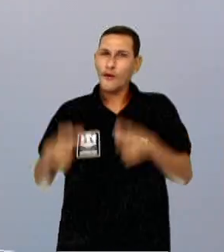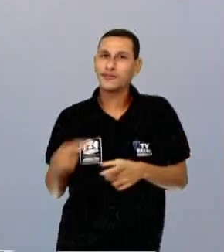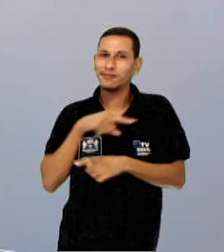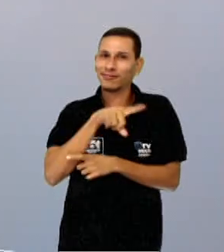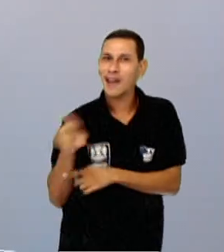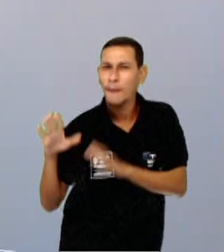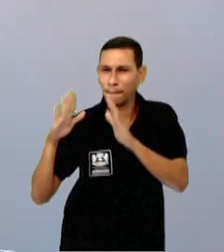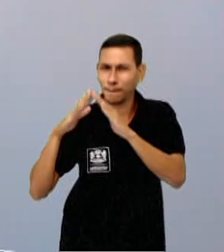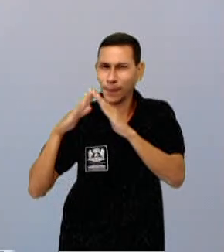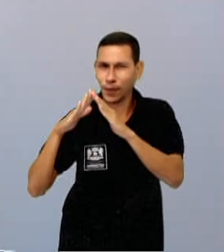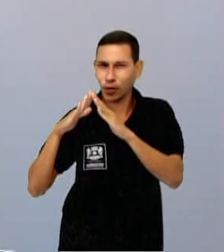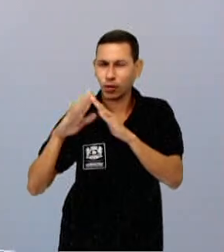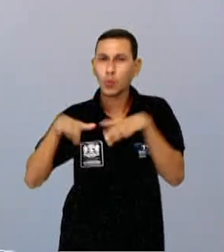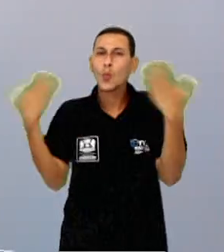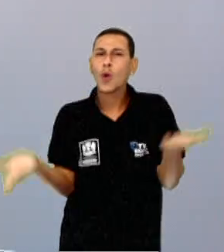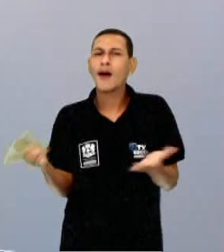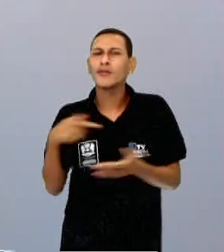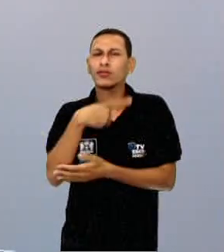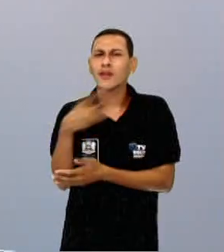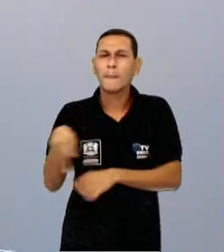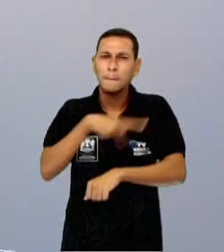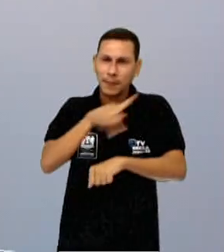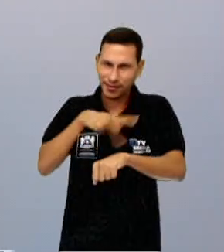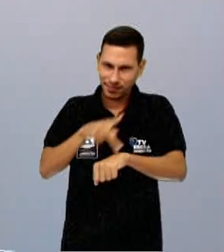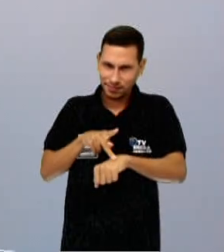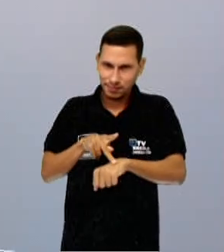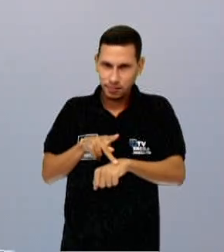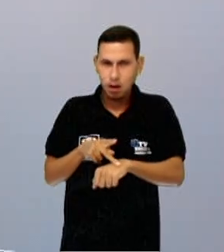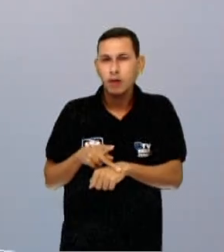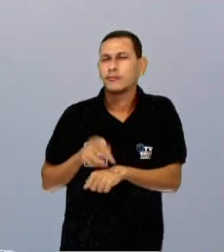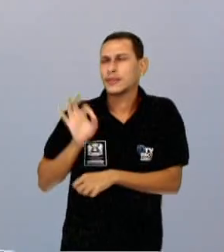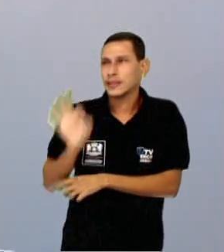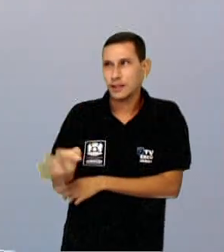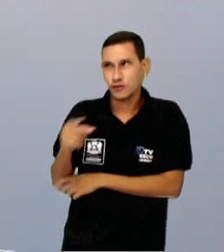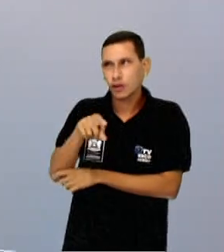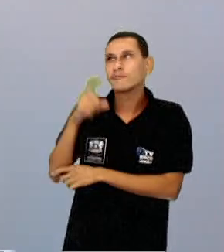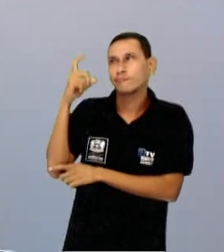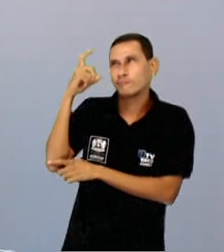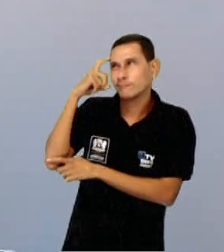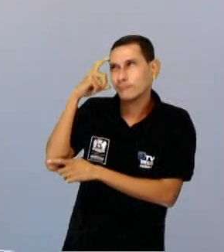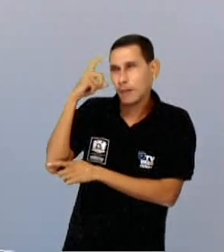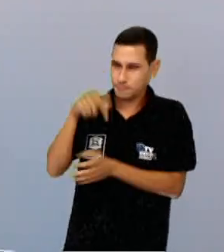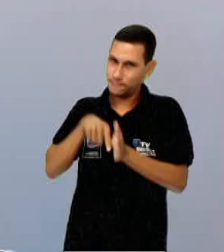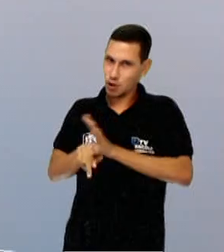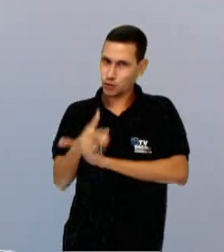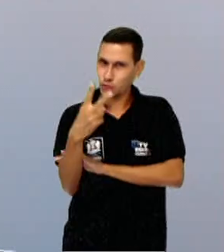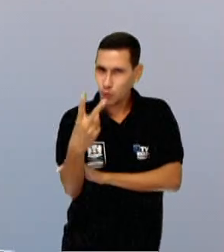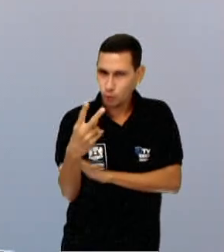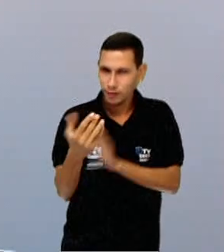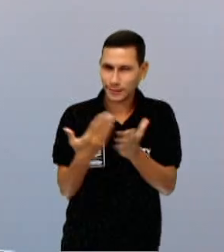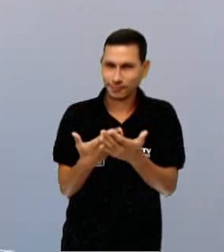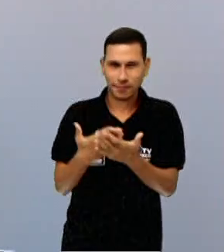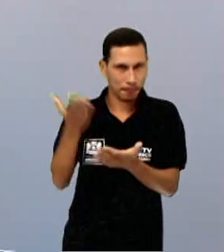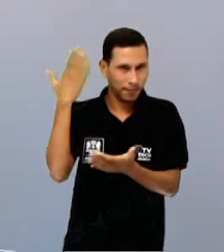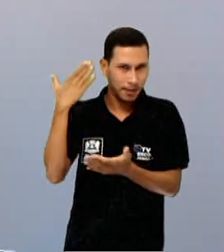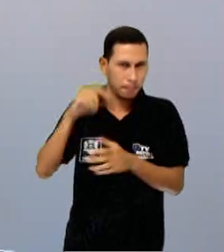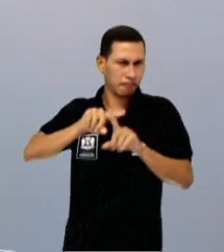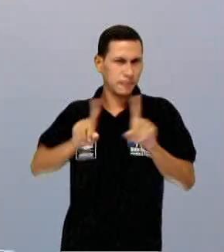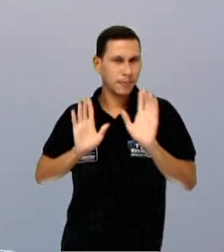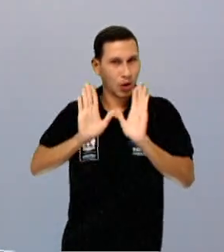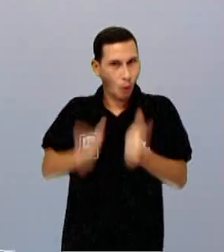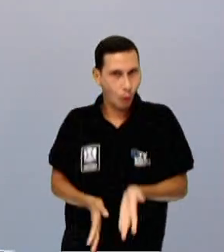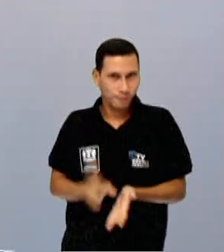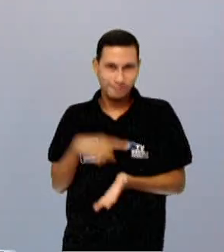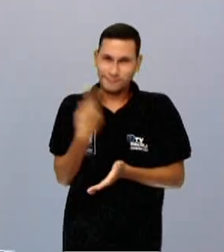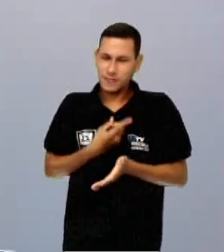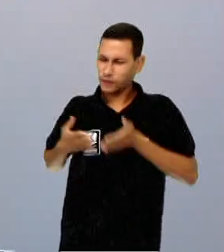What's your nationality eu tenho certeza que você lembra dessas duas perguntas da aula passada mas hoje